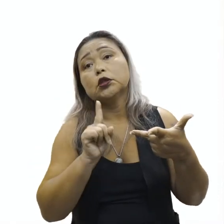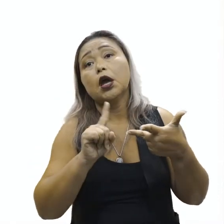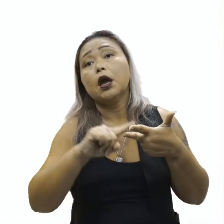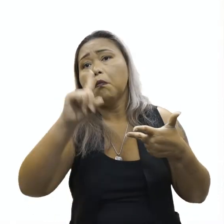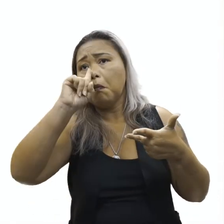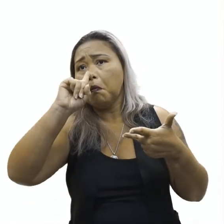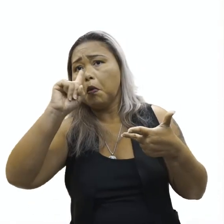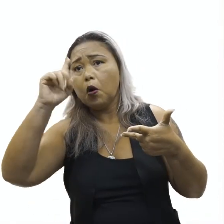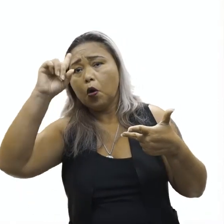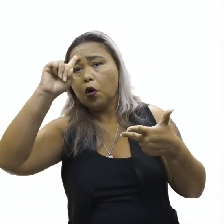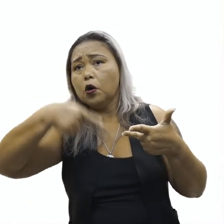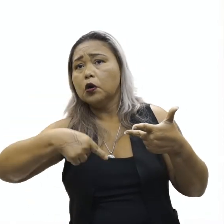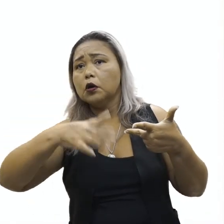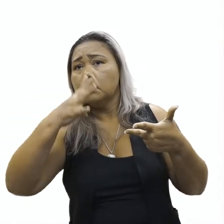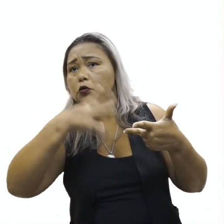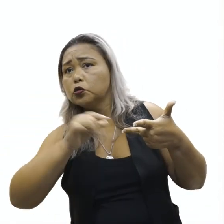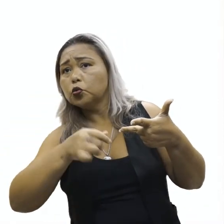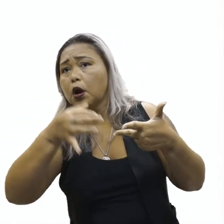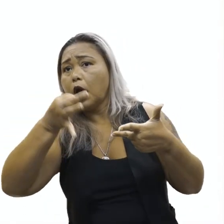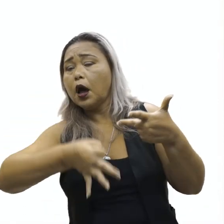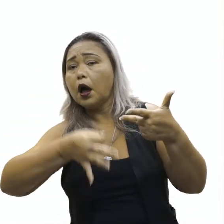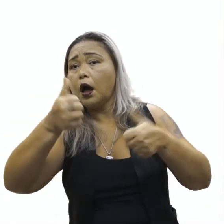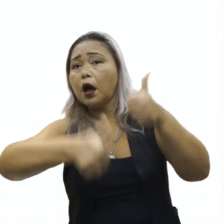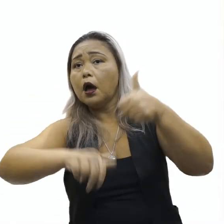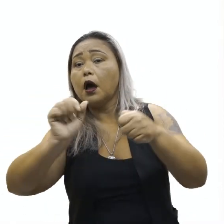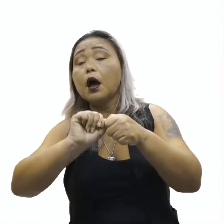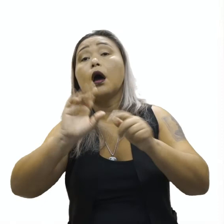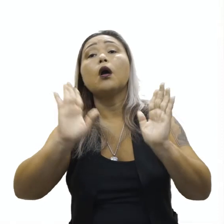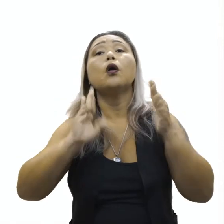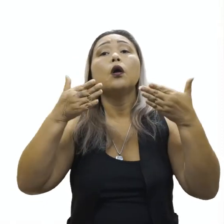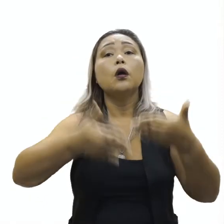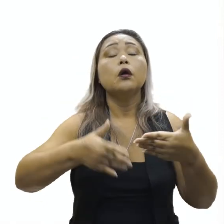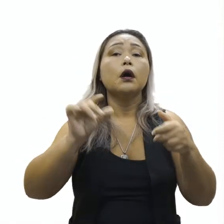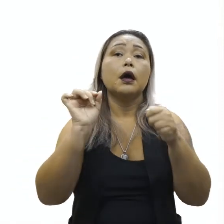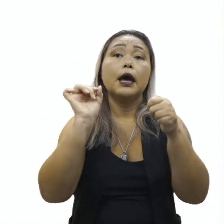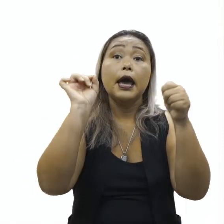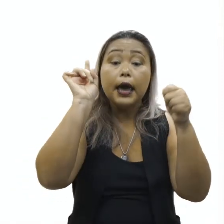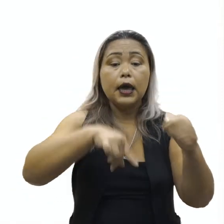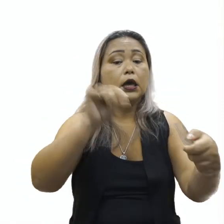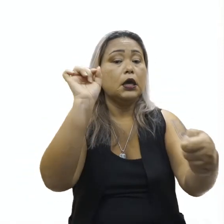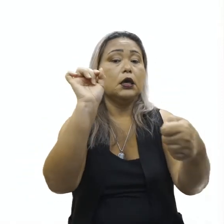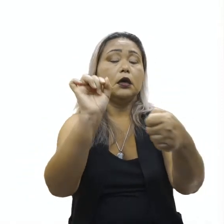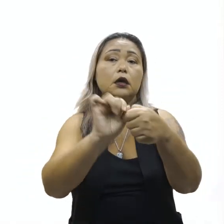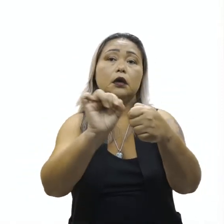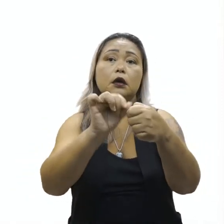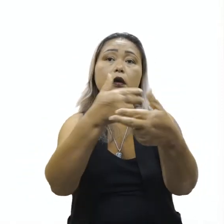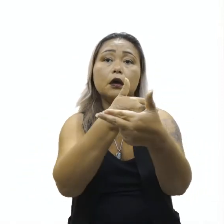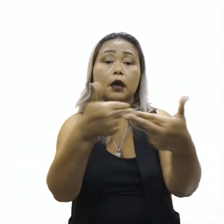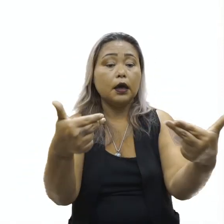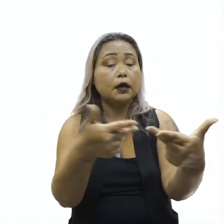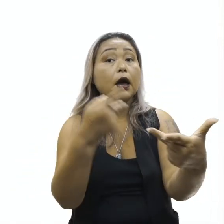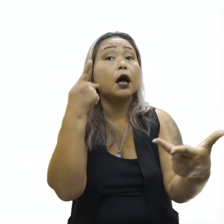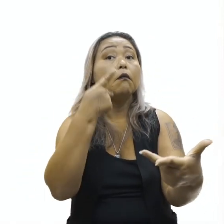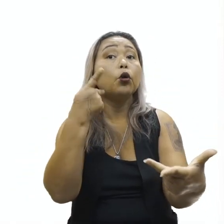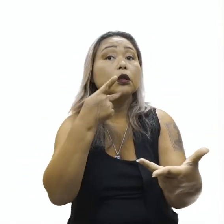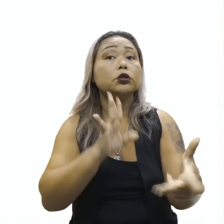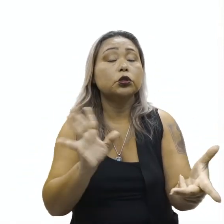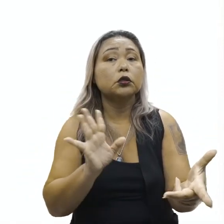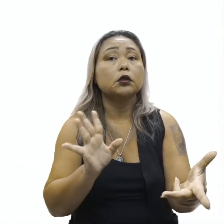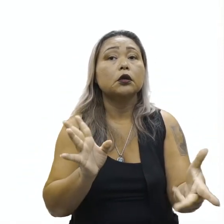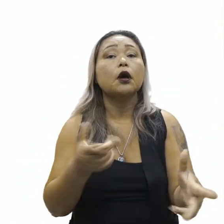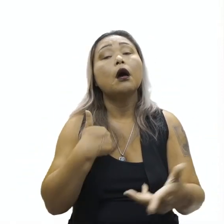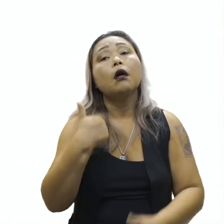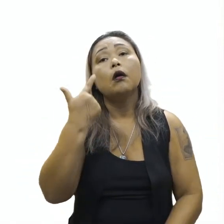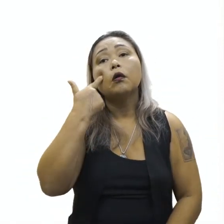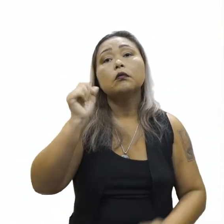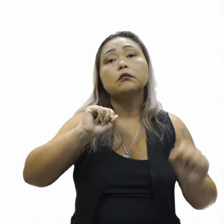não pode julgar. A função é executar as políticas. Vamos ver aqui nesse